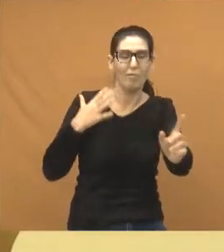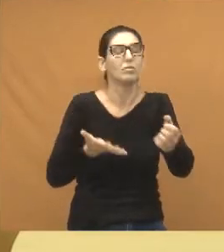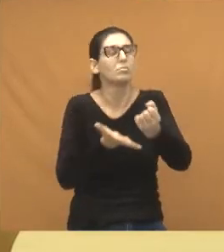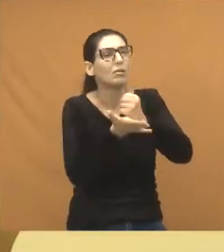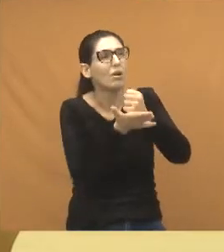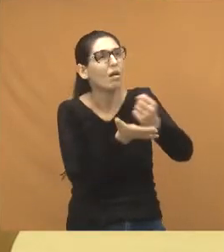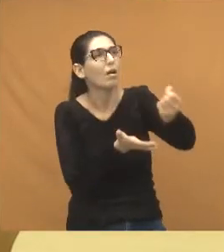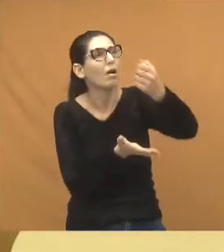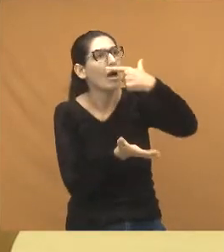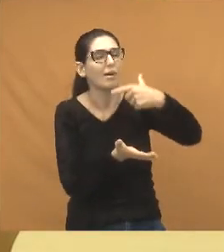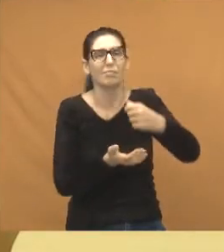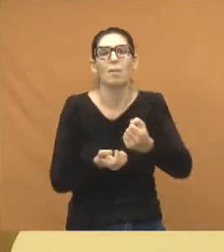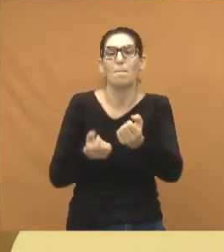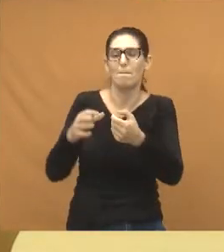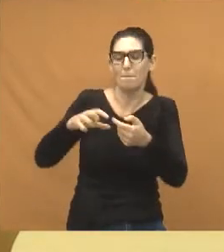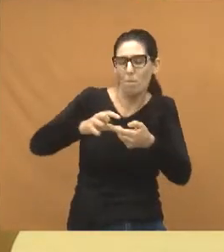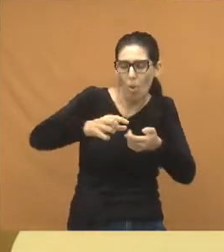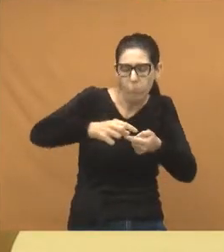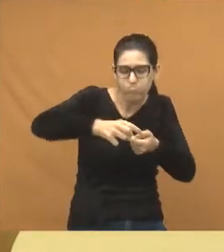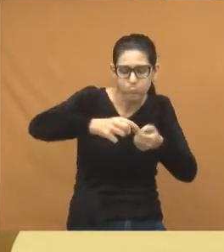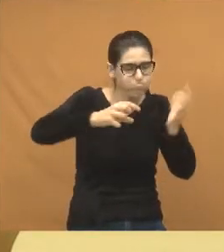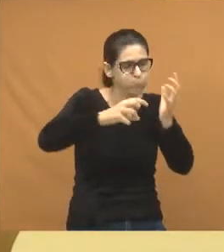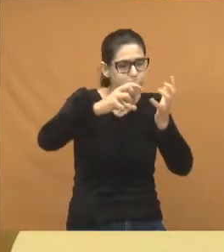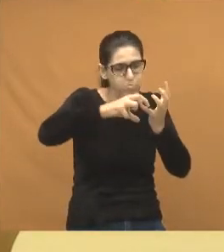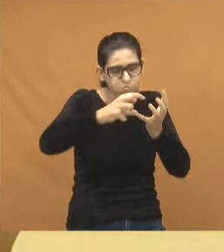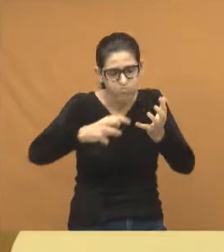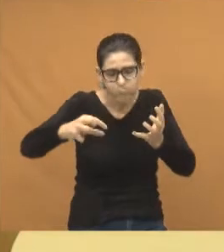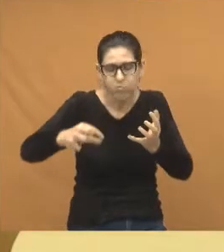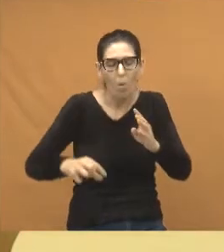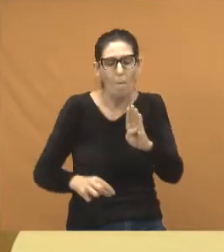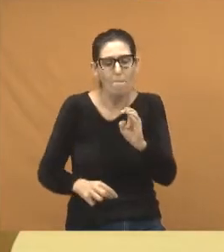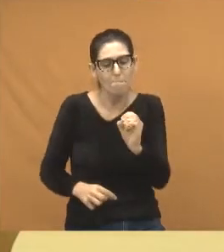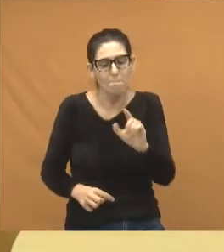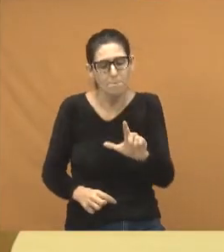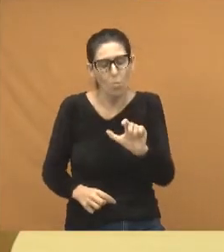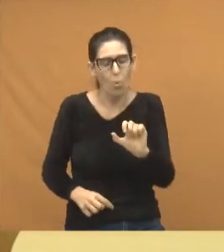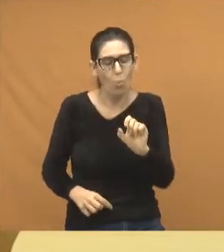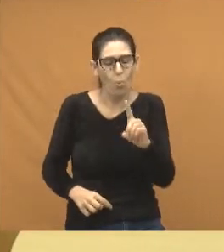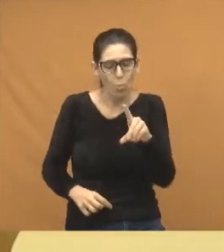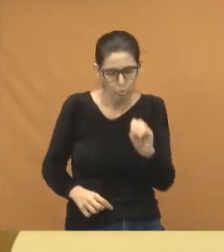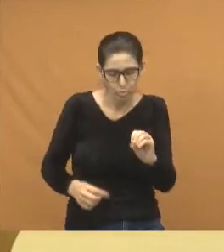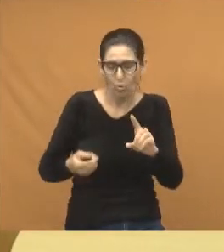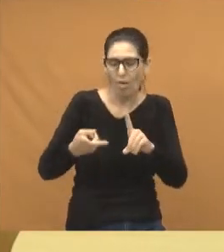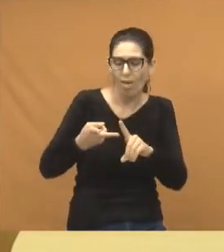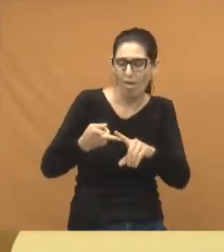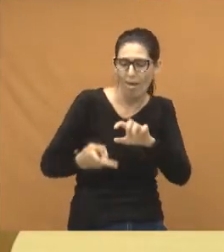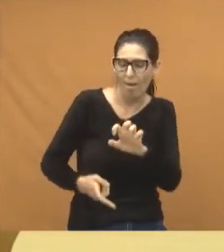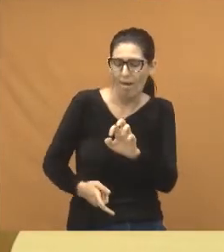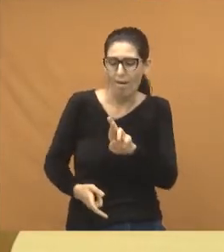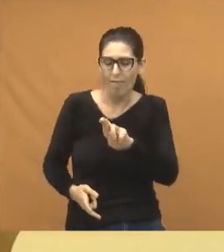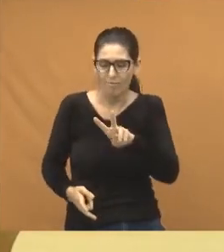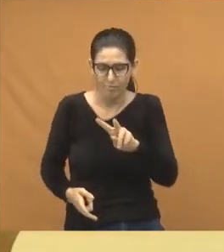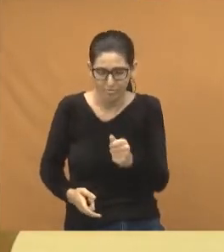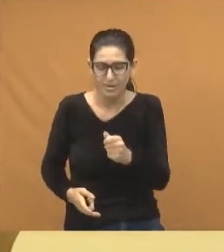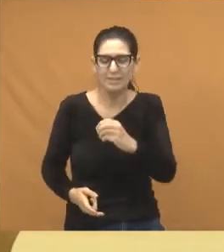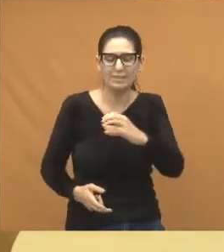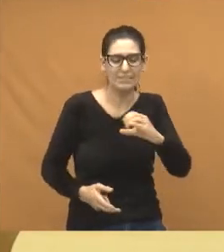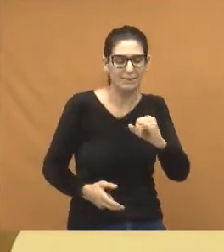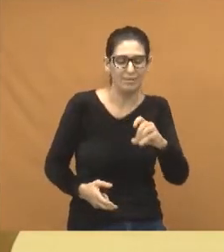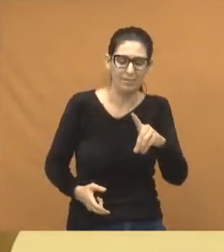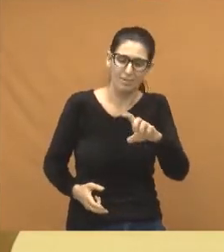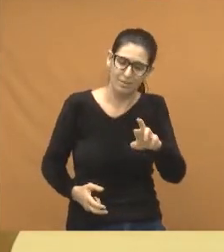carquejo, bordo, você entendeu? Evercideira, tá de capim santo, da linha do